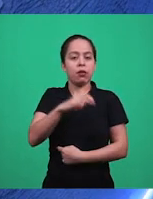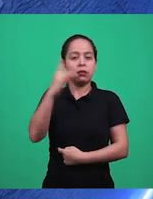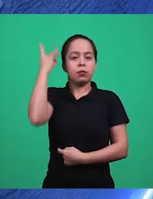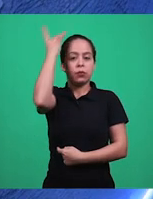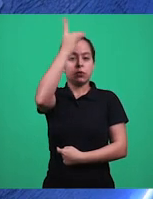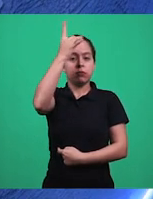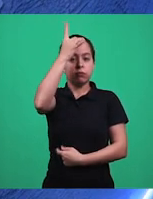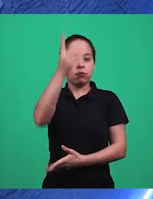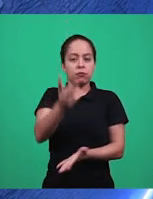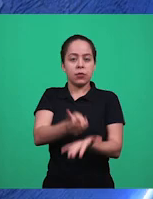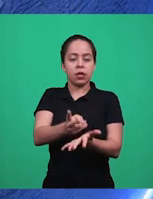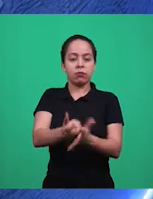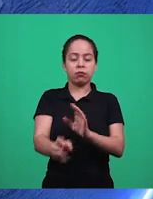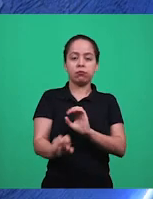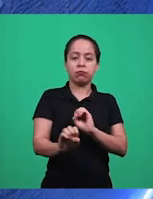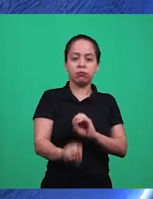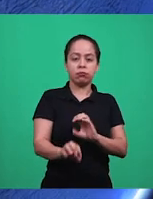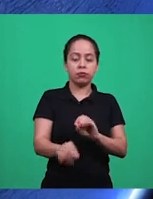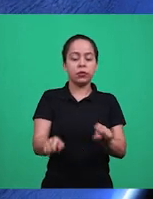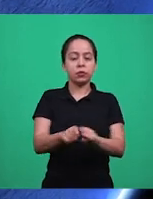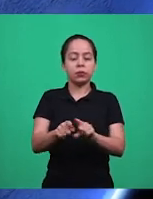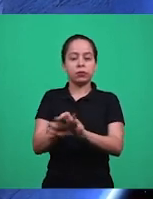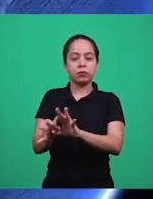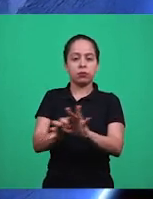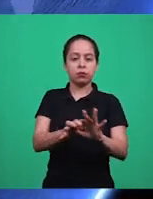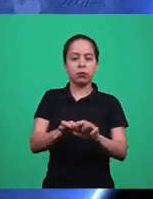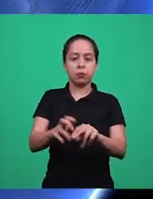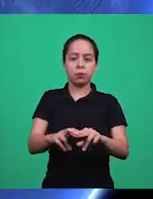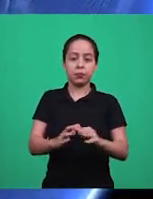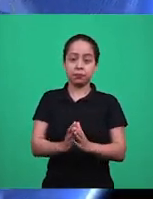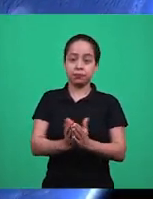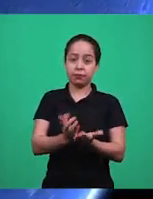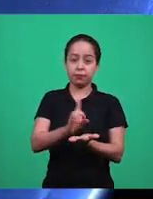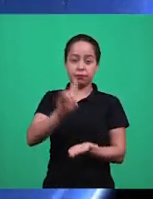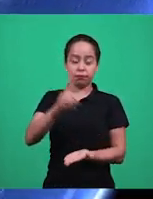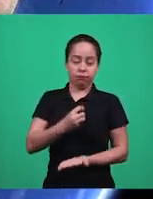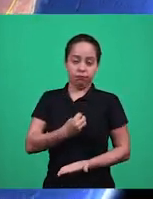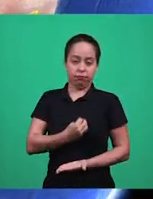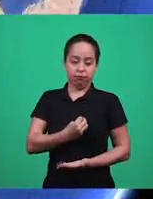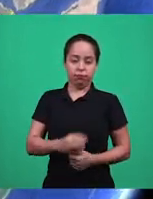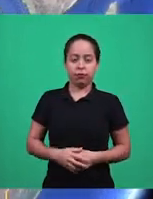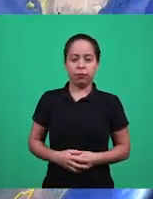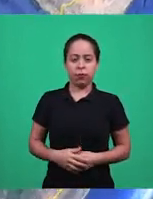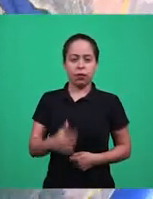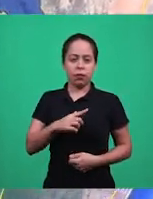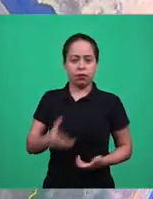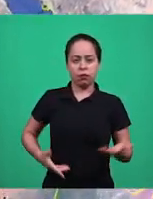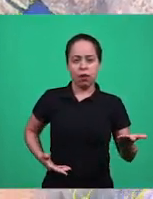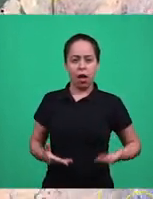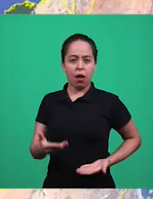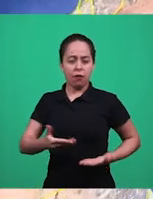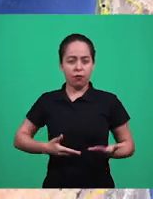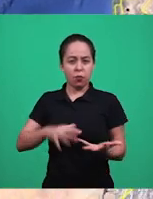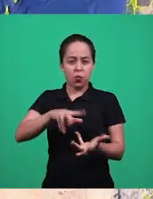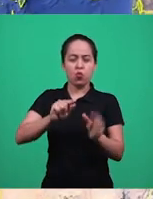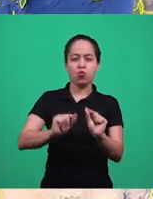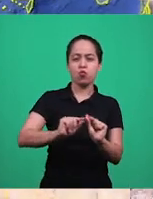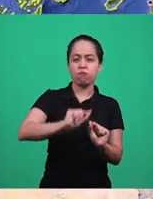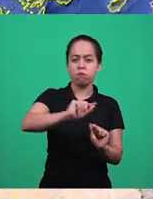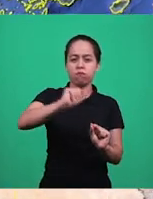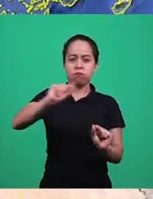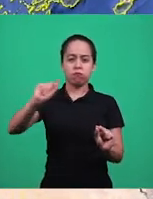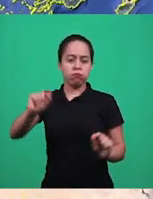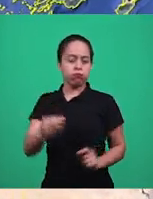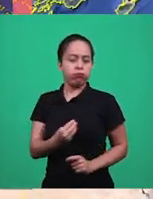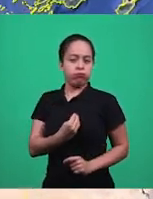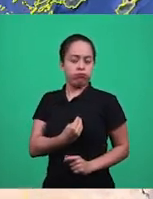pela direção do Espírito Santo de Deus e unidas pela Palavra viva. Irmãos de todas as partes do